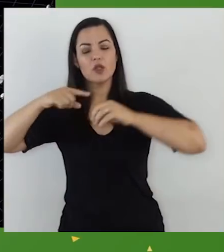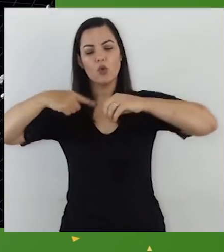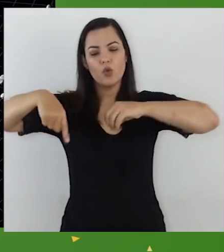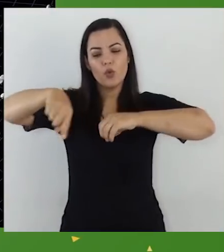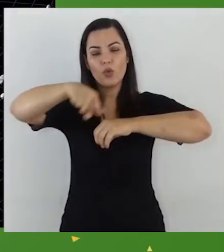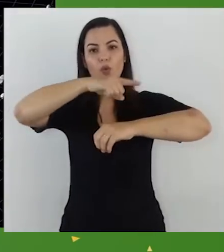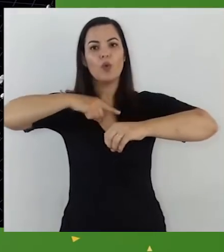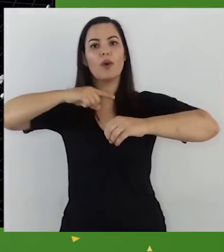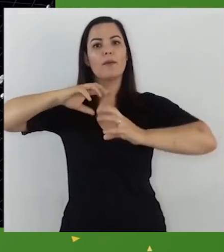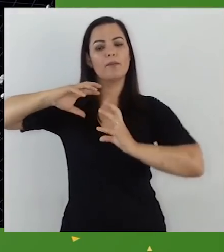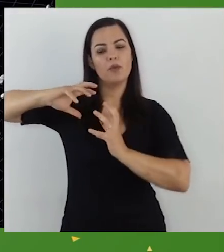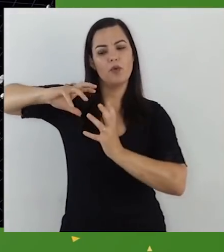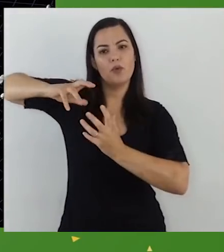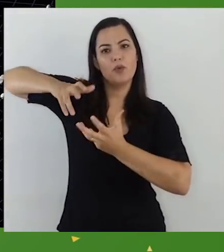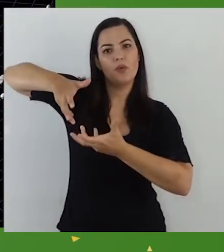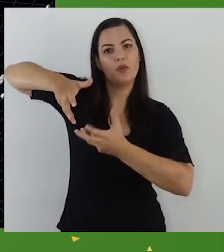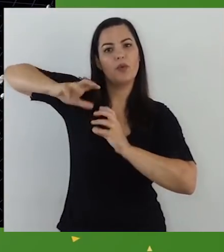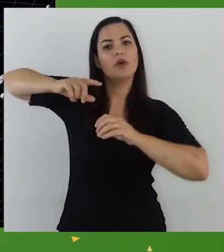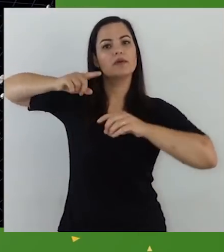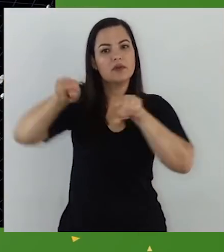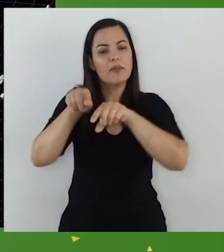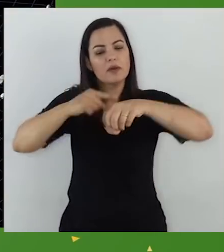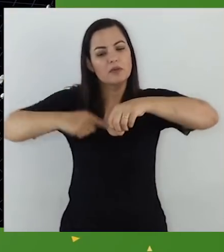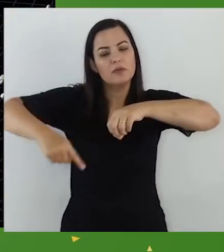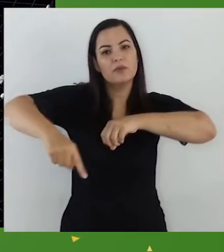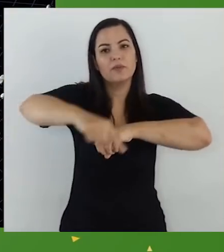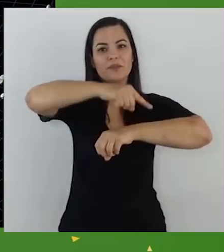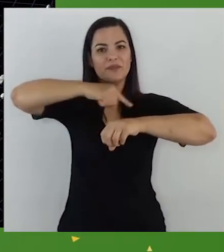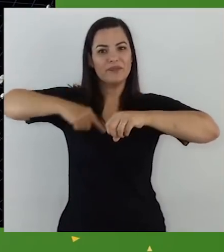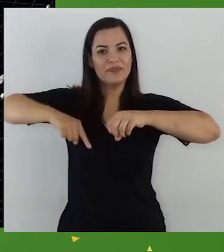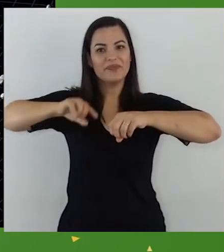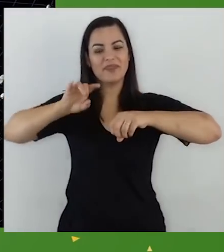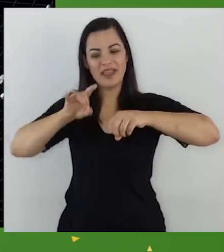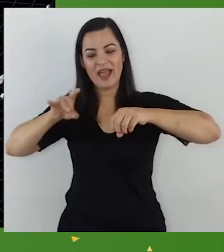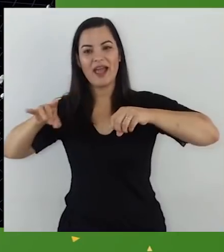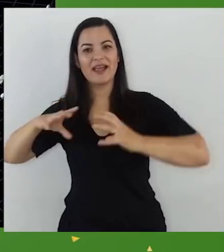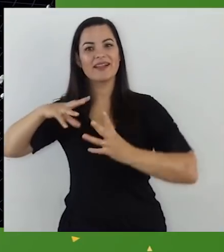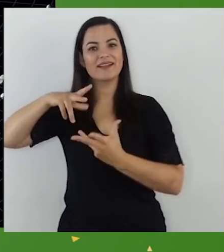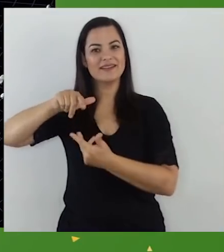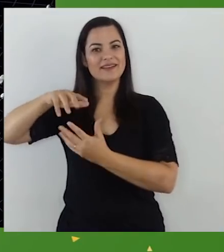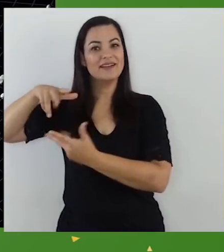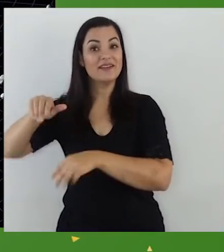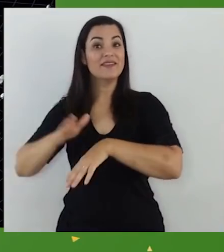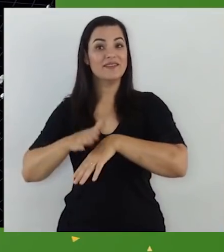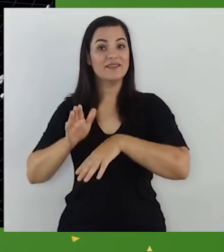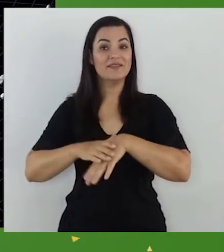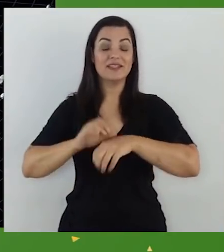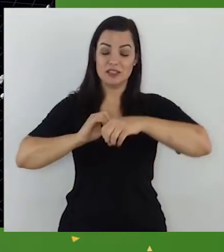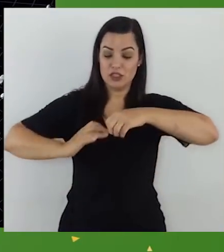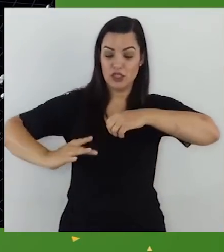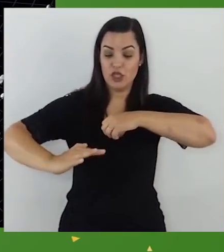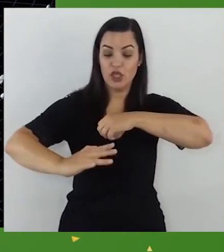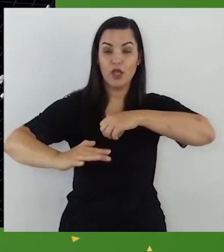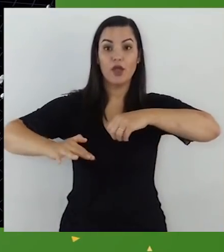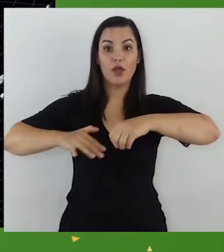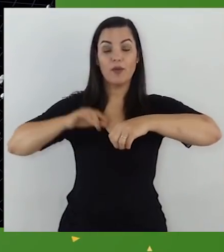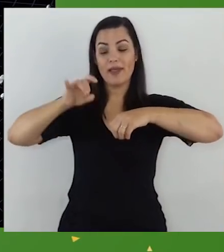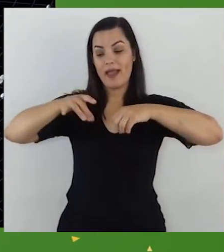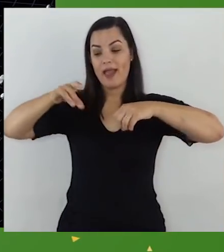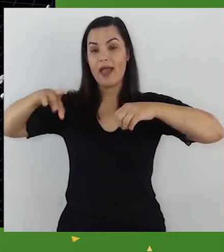seus movimentos de rotação, de translação. Então, as órbitas dos planetas,